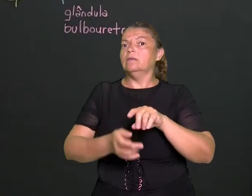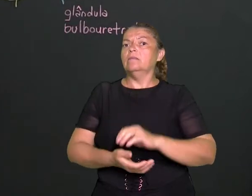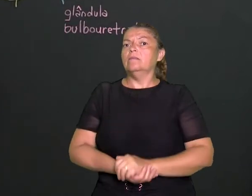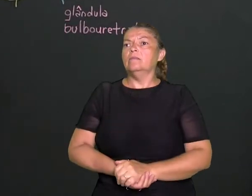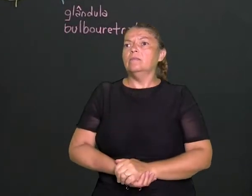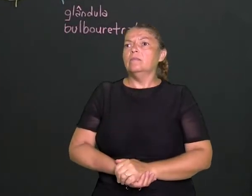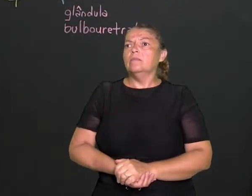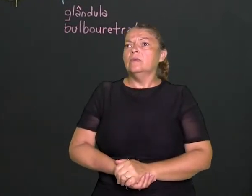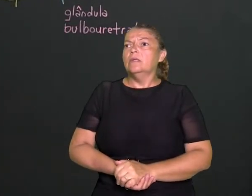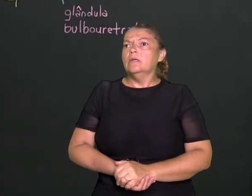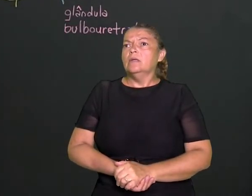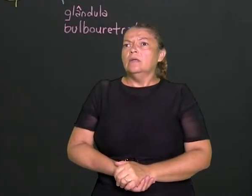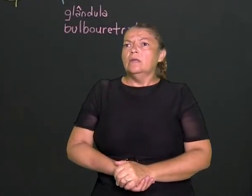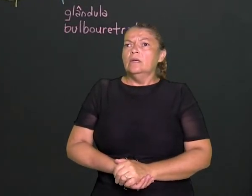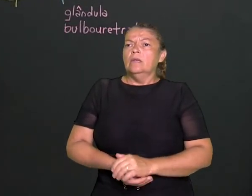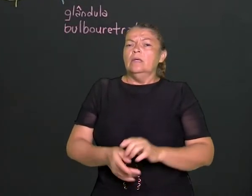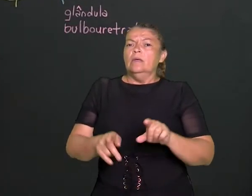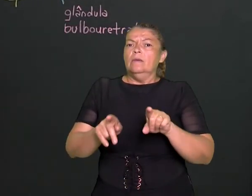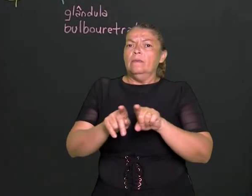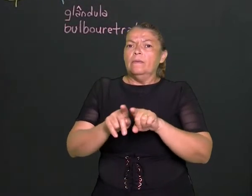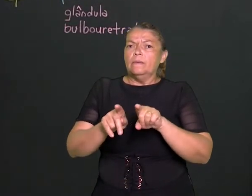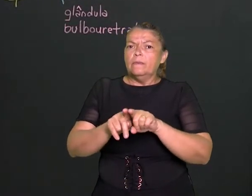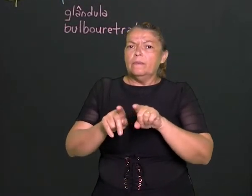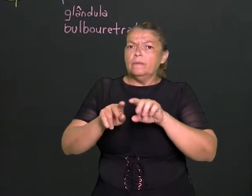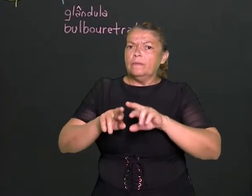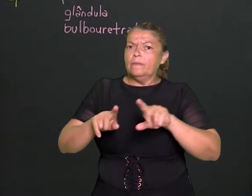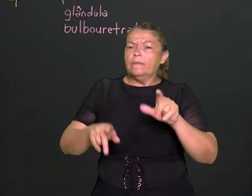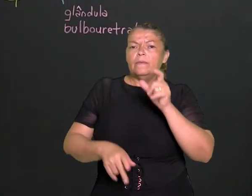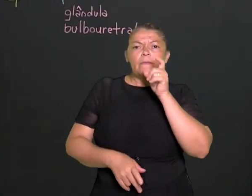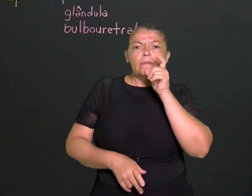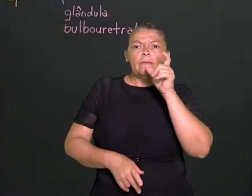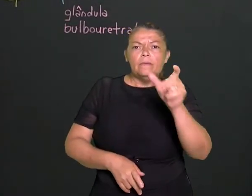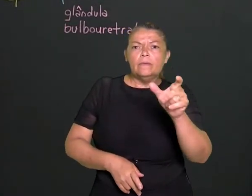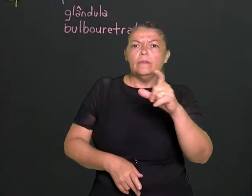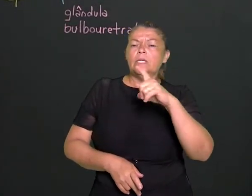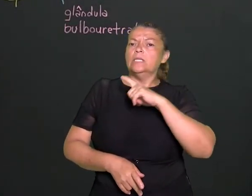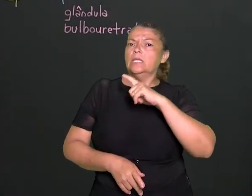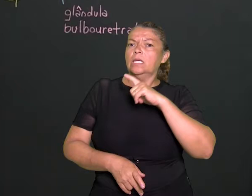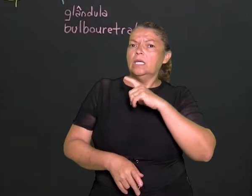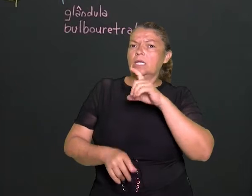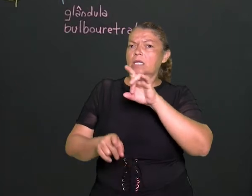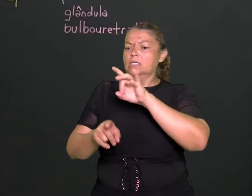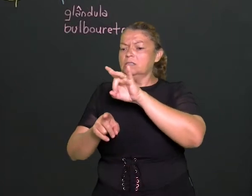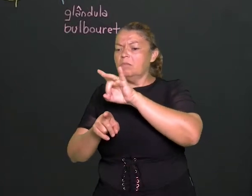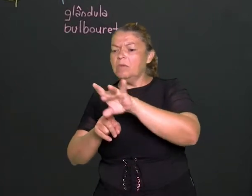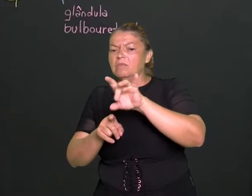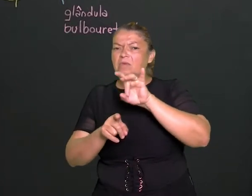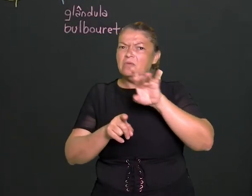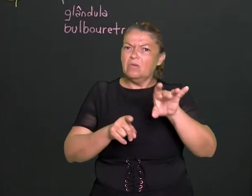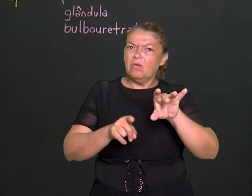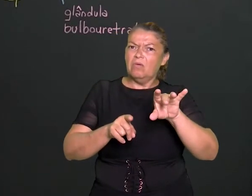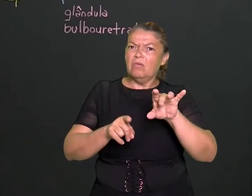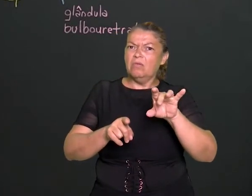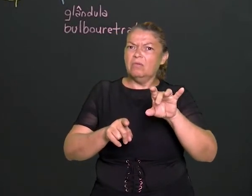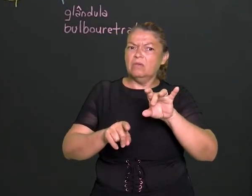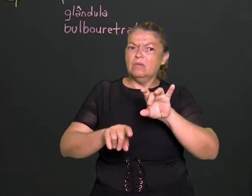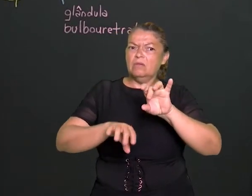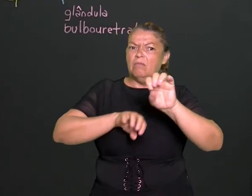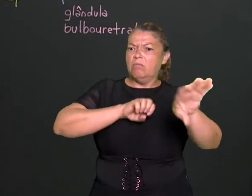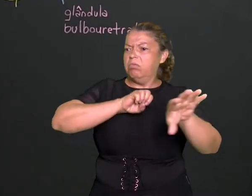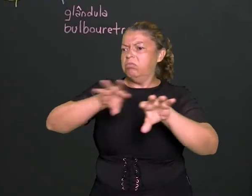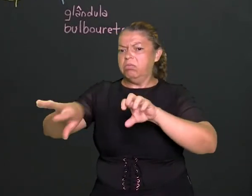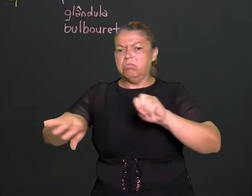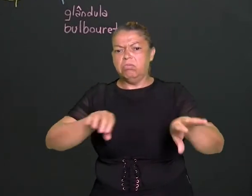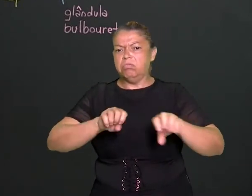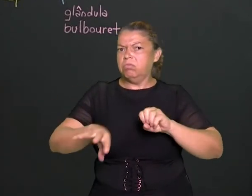o ducto que vai conduzir e o ducto deferente, além de conduzir, caso fiquem espermatozoides ali pelo caminho, não